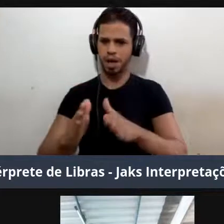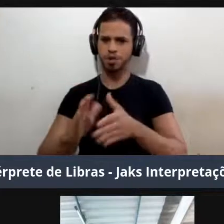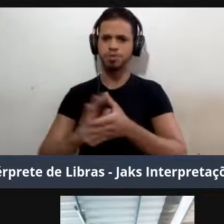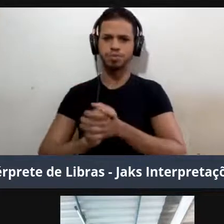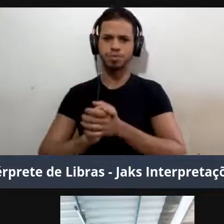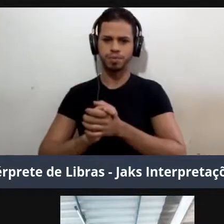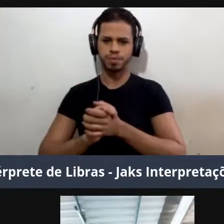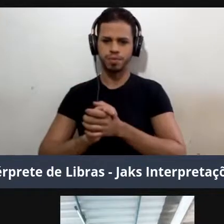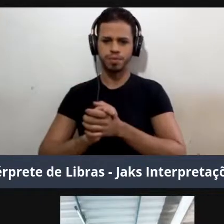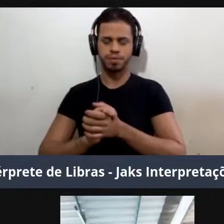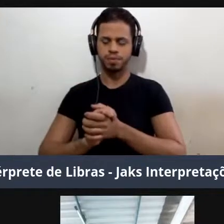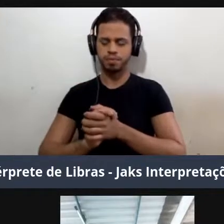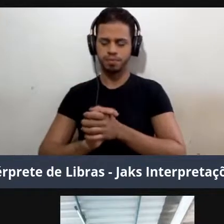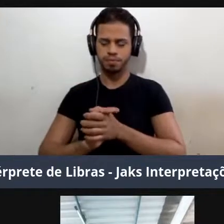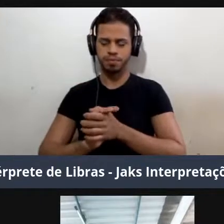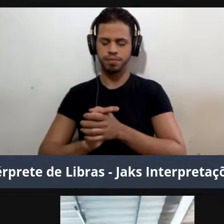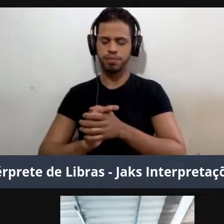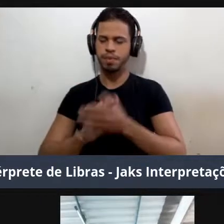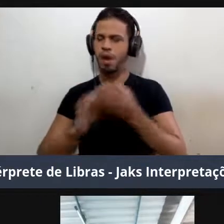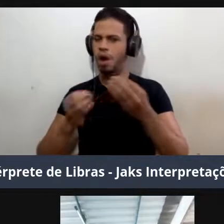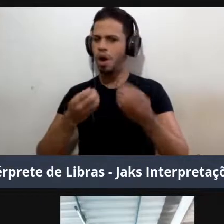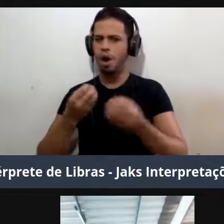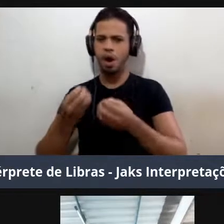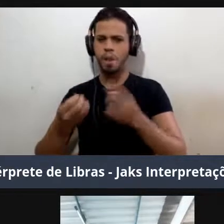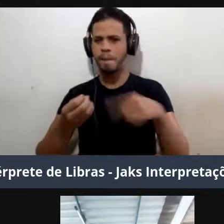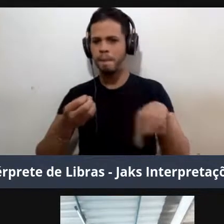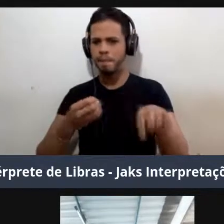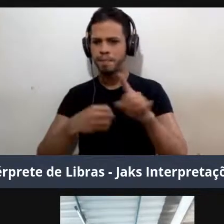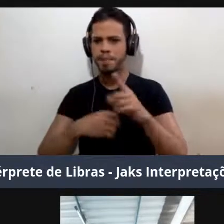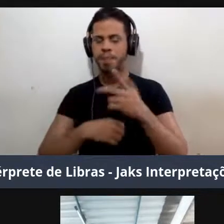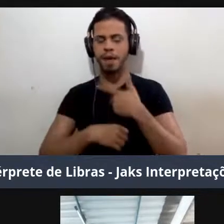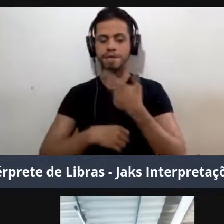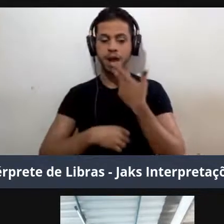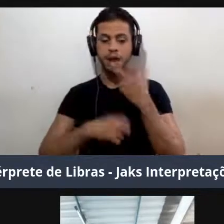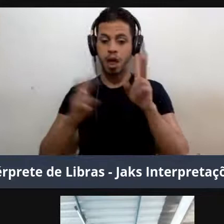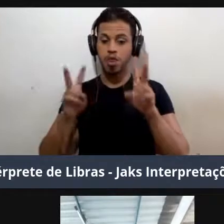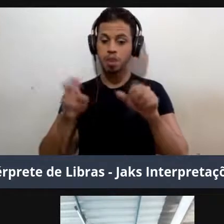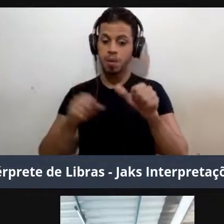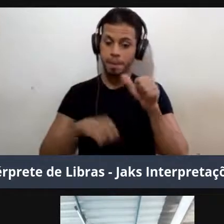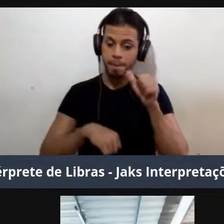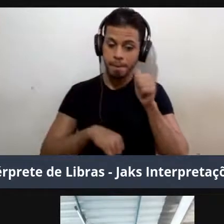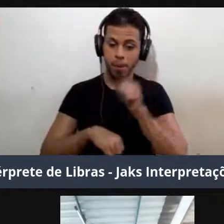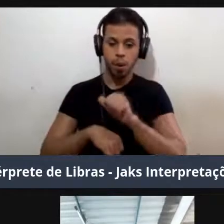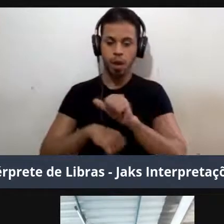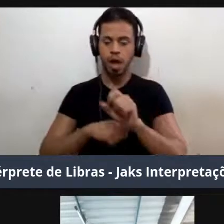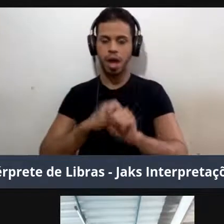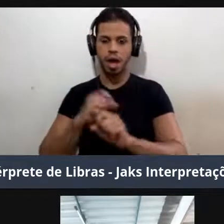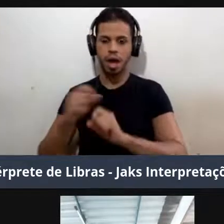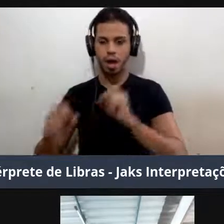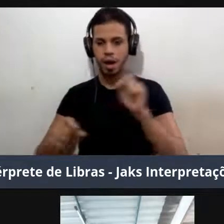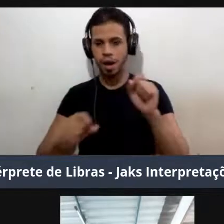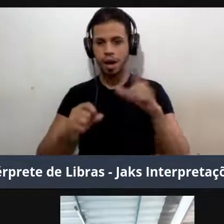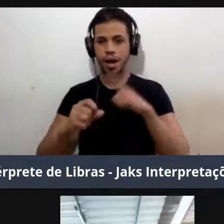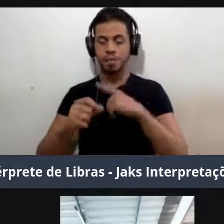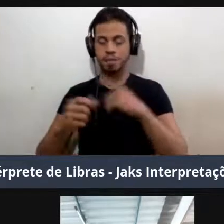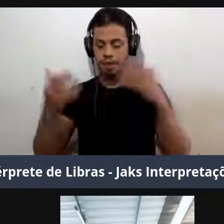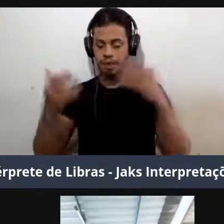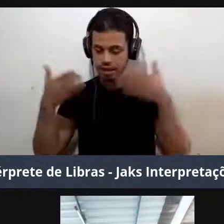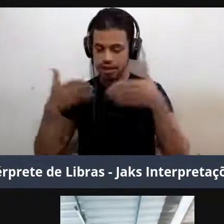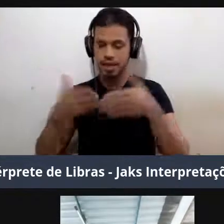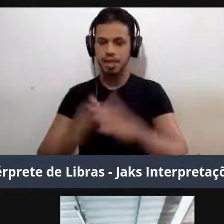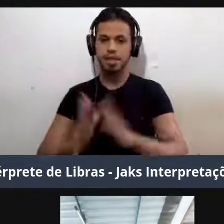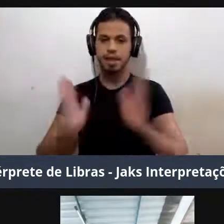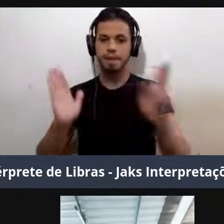E como você falou, mulheres que acabam parindo até nas suas